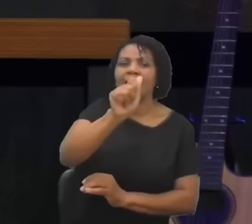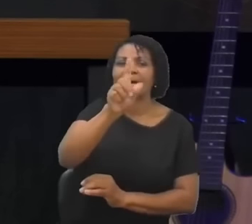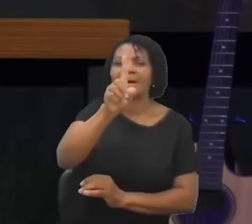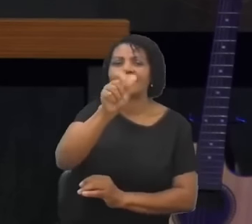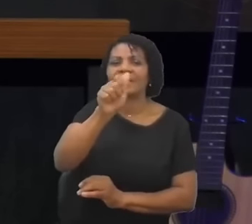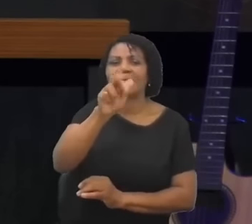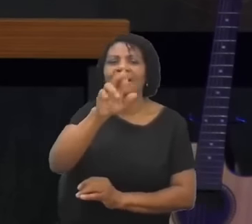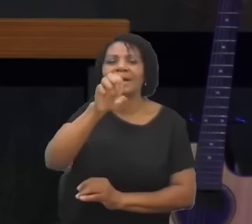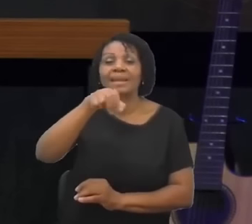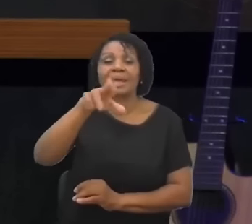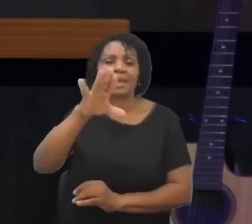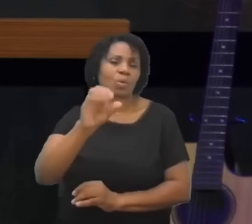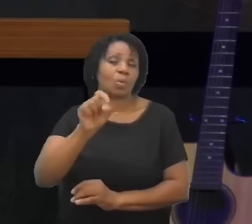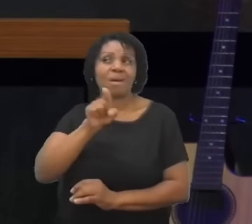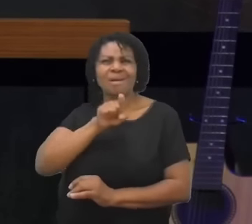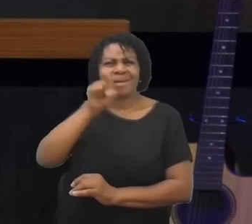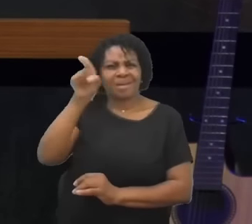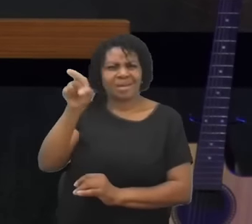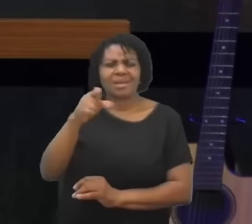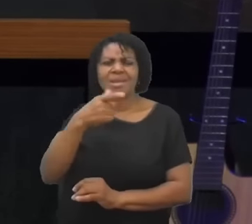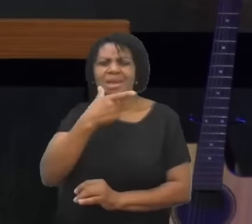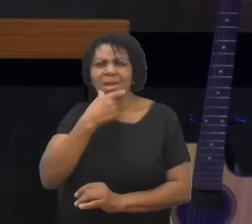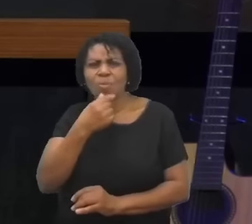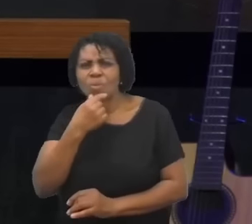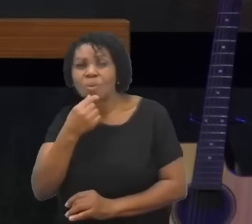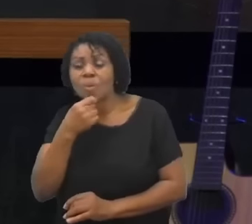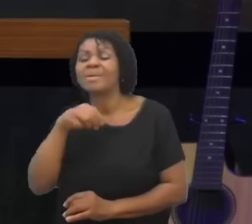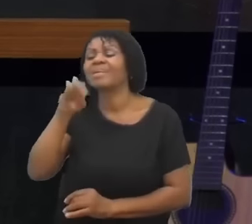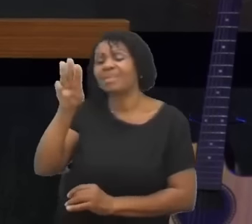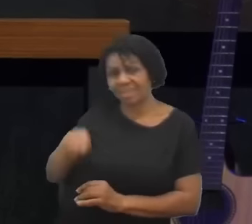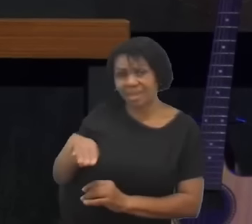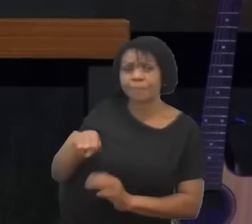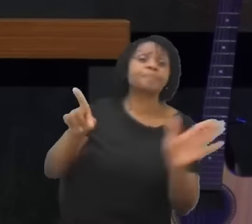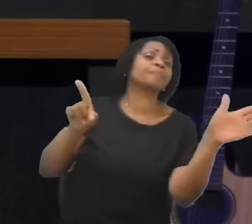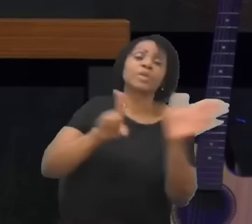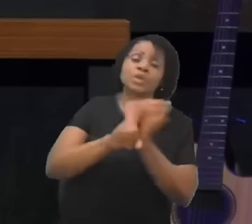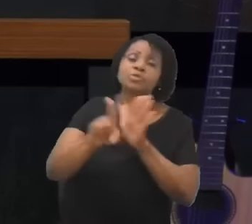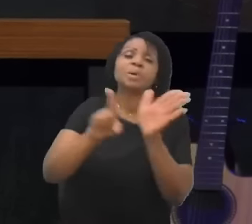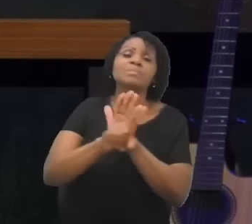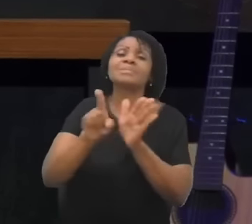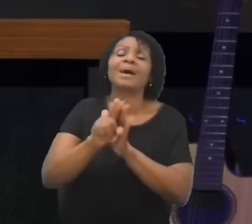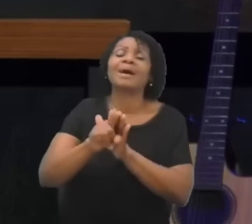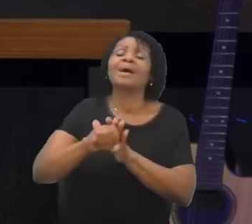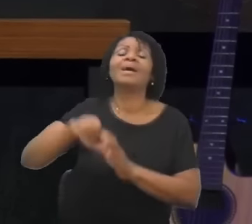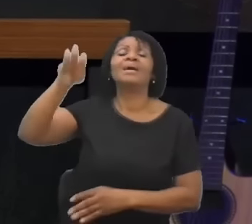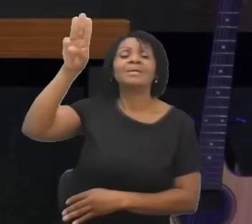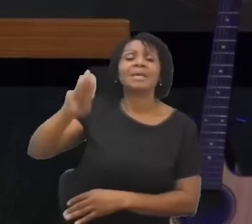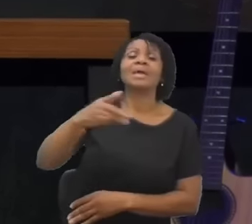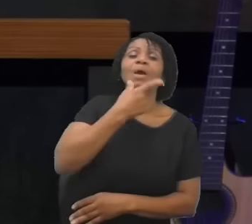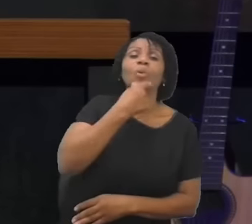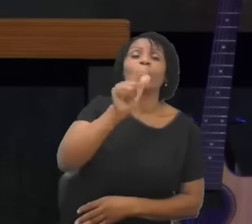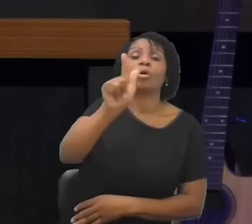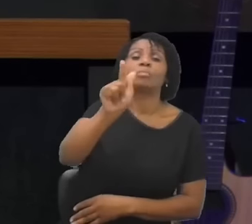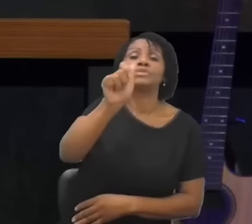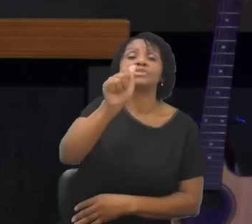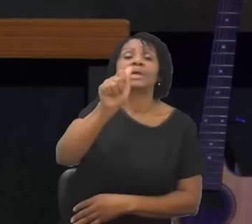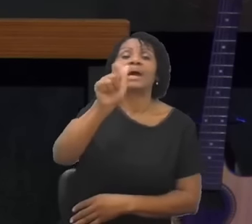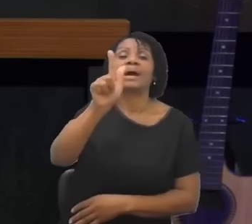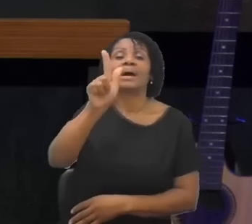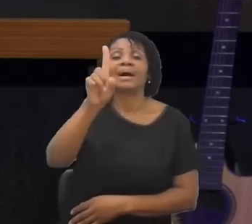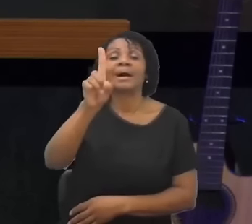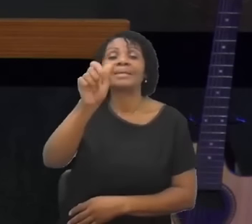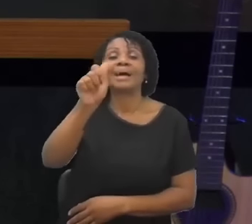Gadara e ele ali todo mundo sabe quem era o gadareno. Se eu te perguntasse ou se alguém perguntasse, não precisa ser eu perguntar. Se